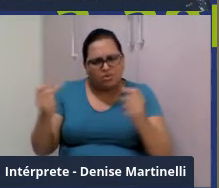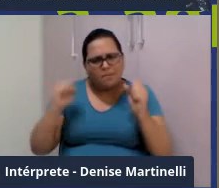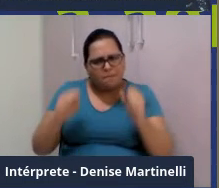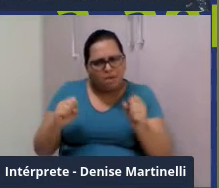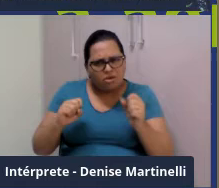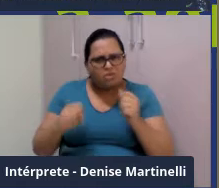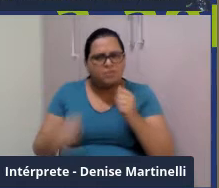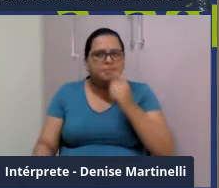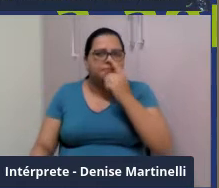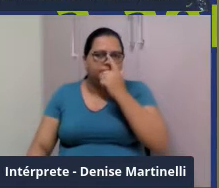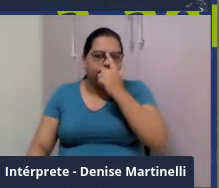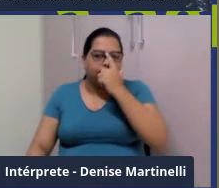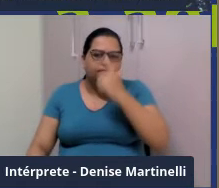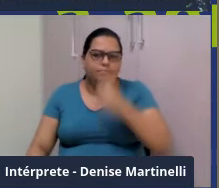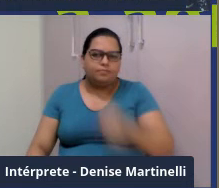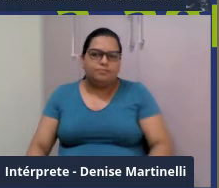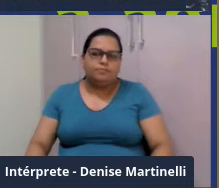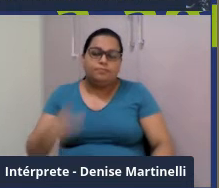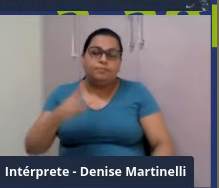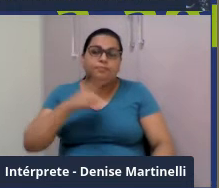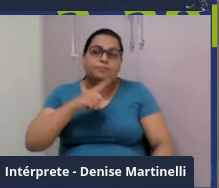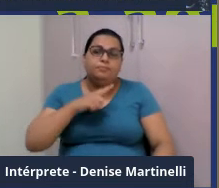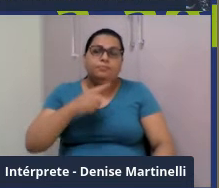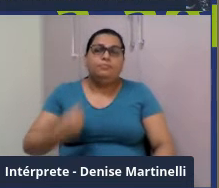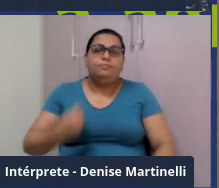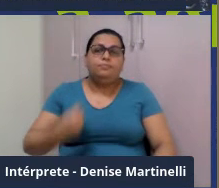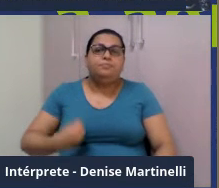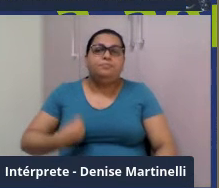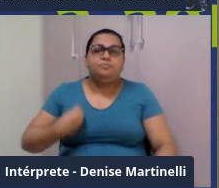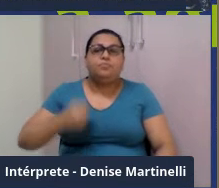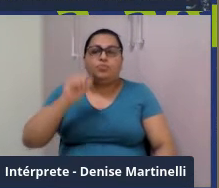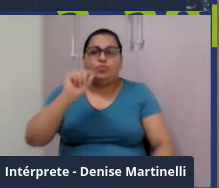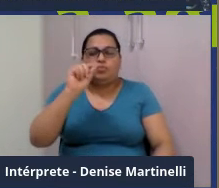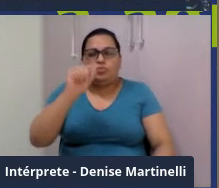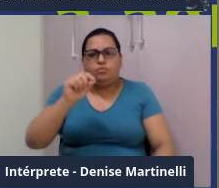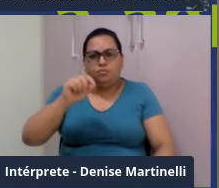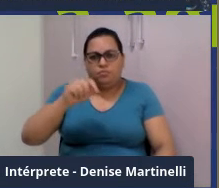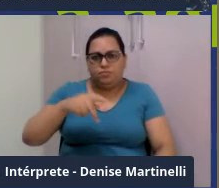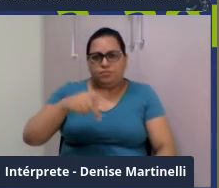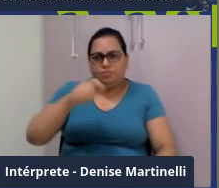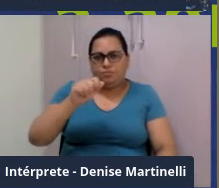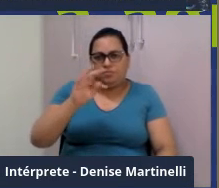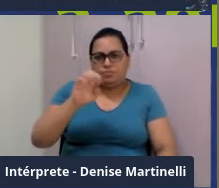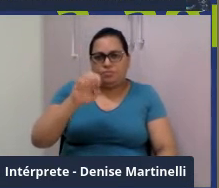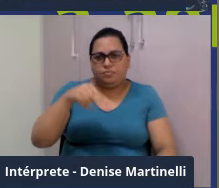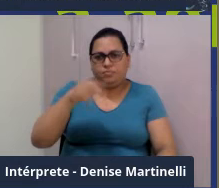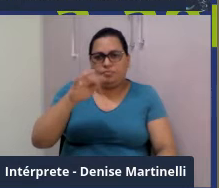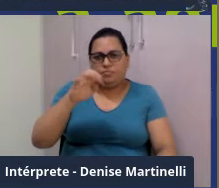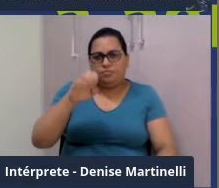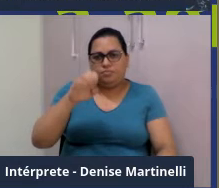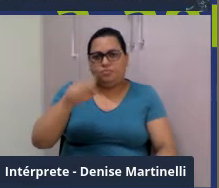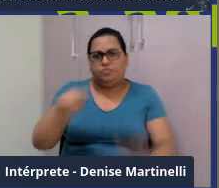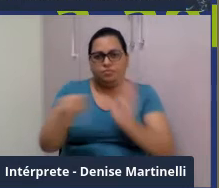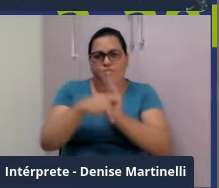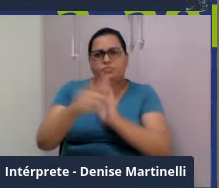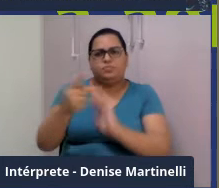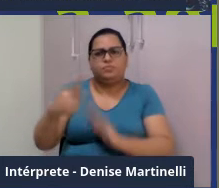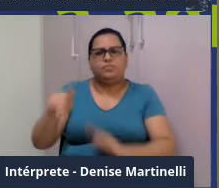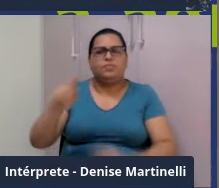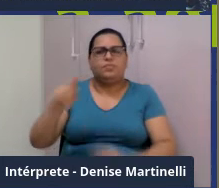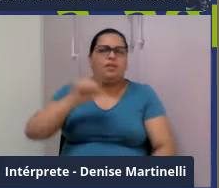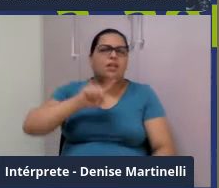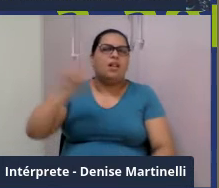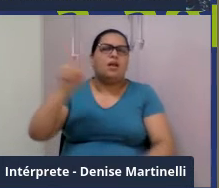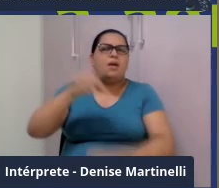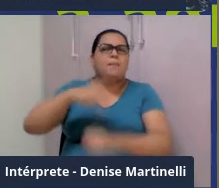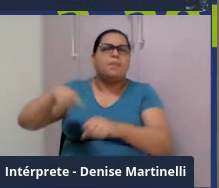Existe uma patente em Israel de um pesquisador muito famoso que ele interferiu. O